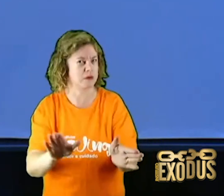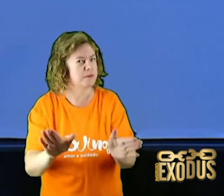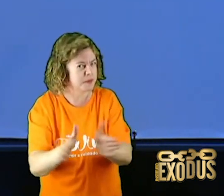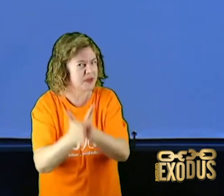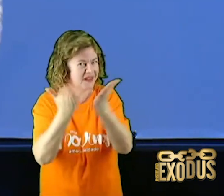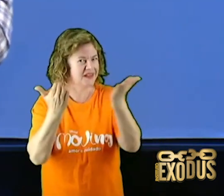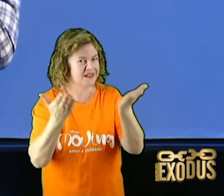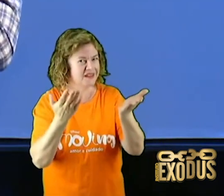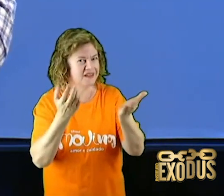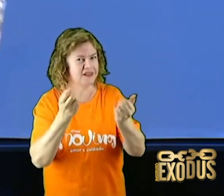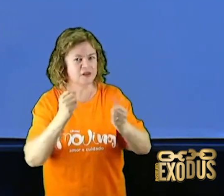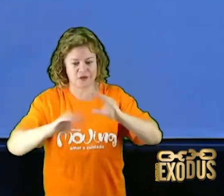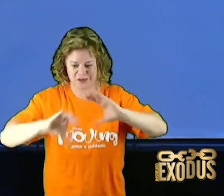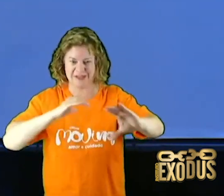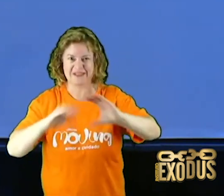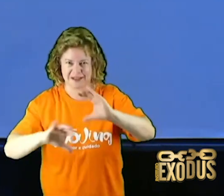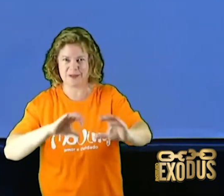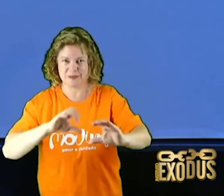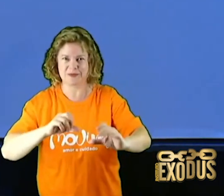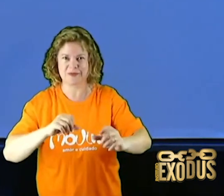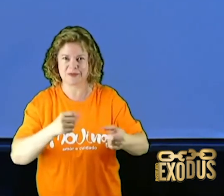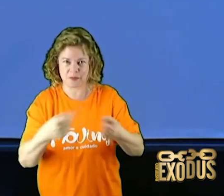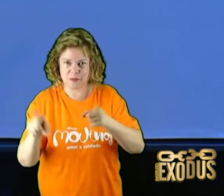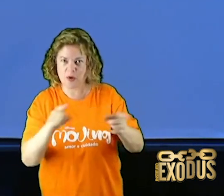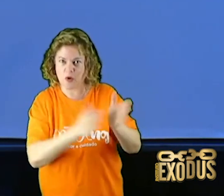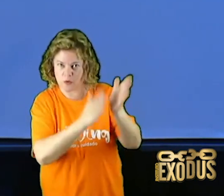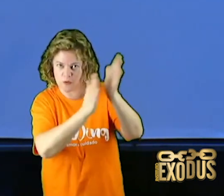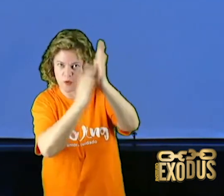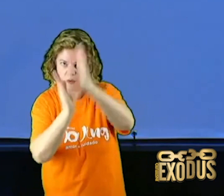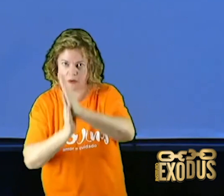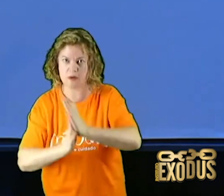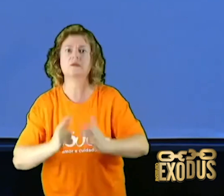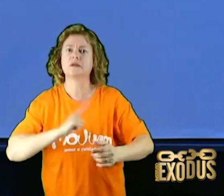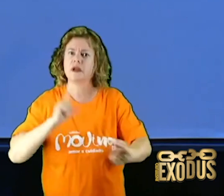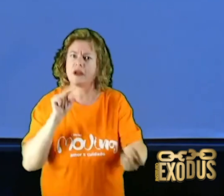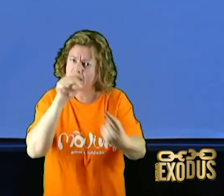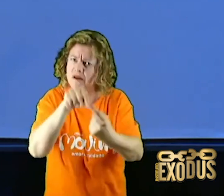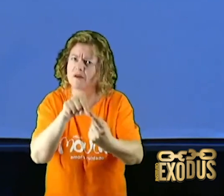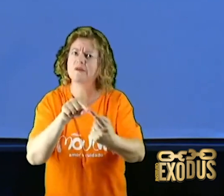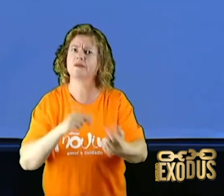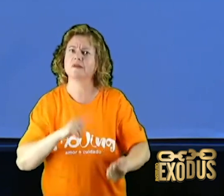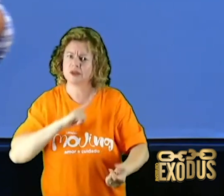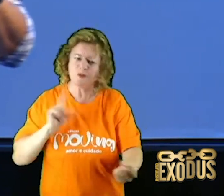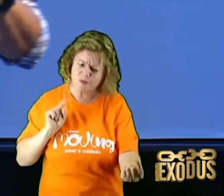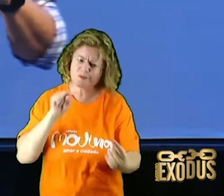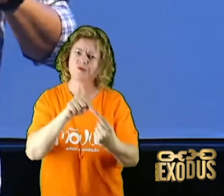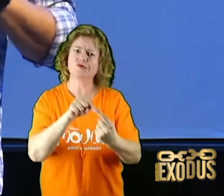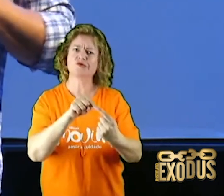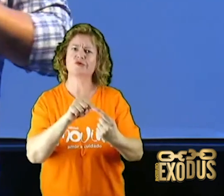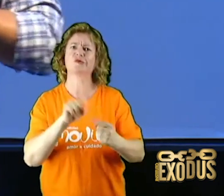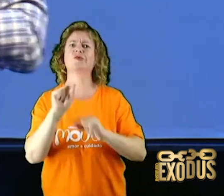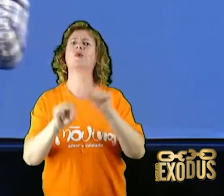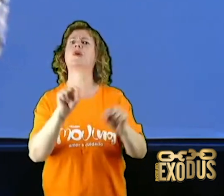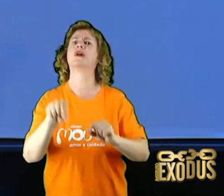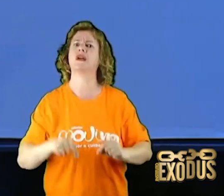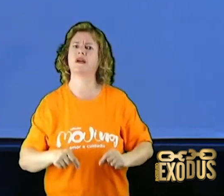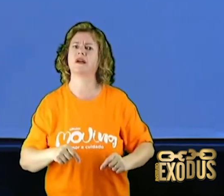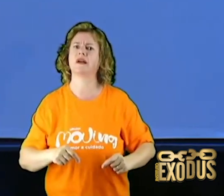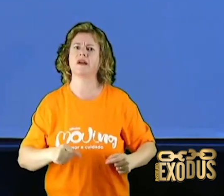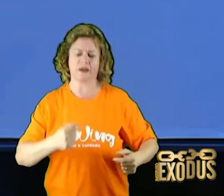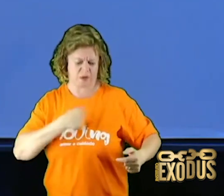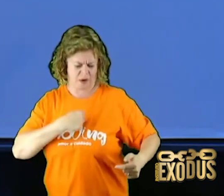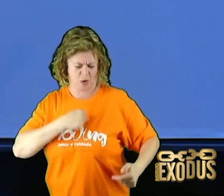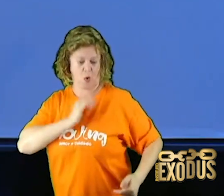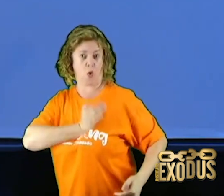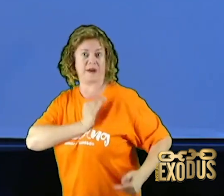cantamos aqui, ele tem alguns propósitos. Entre eles, levantar o louvor no nosso coração ao Senhor.